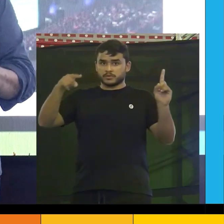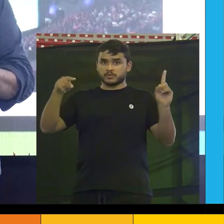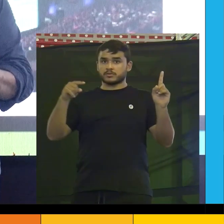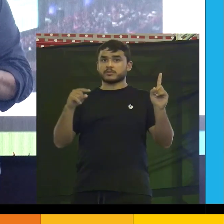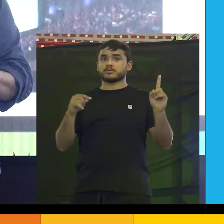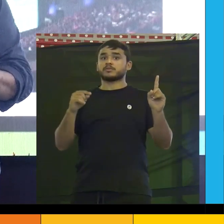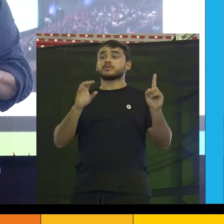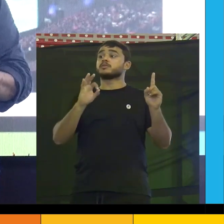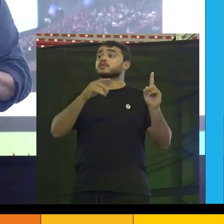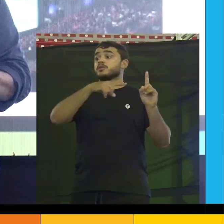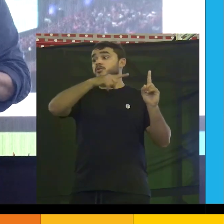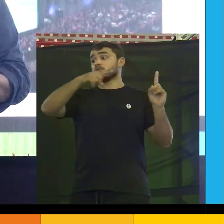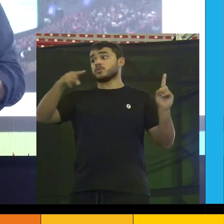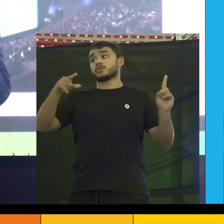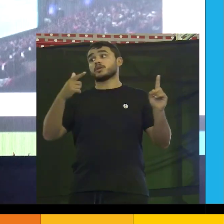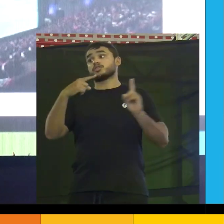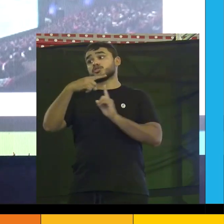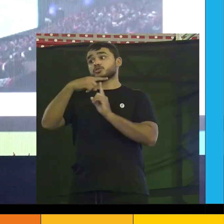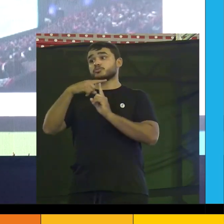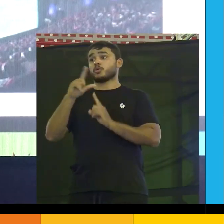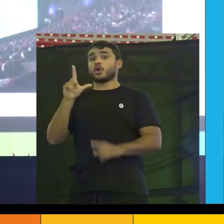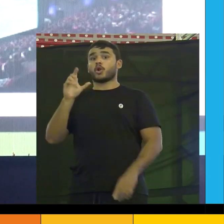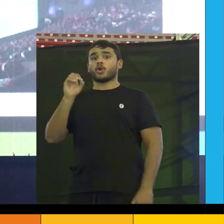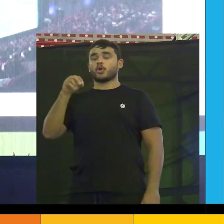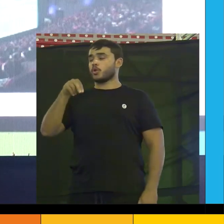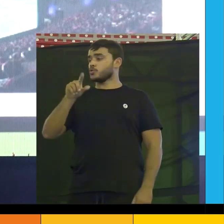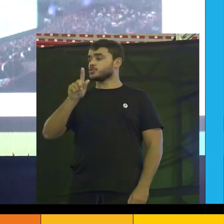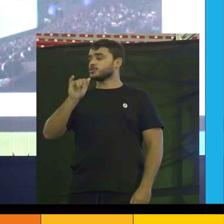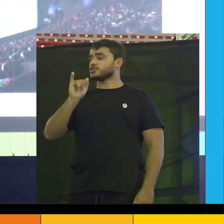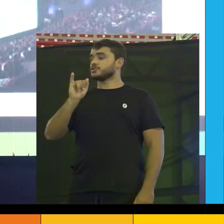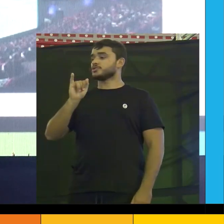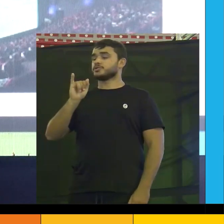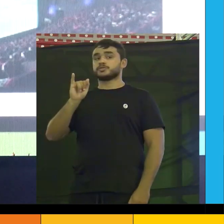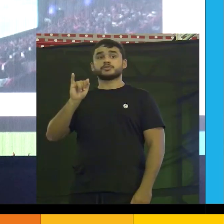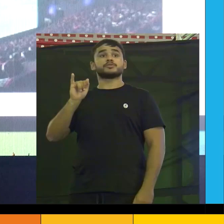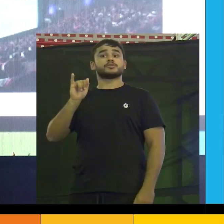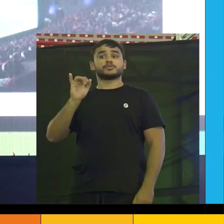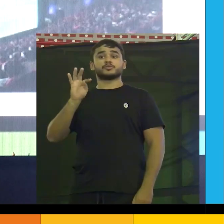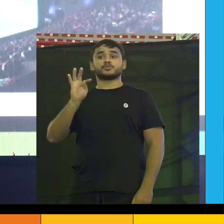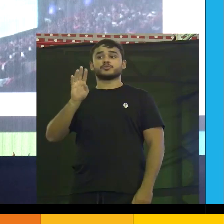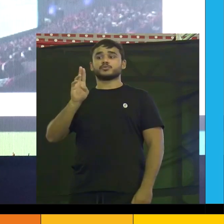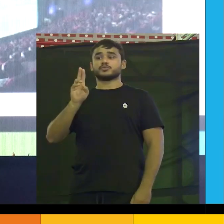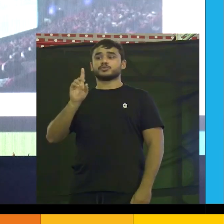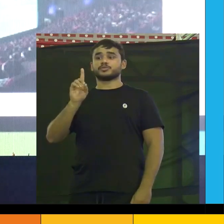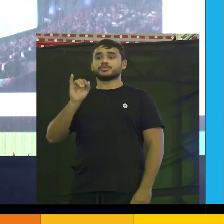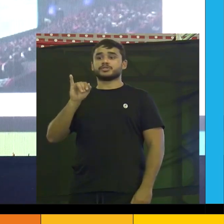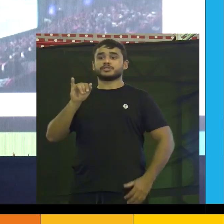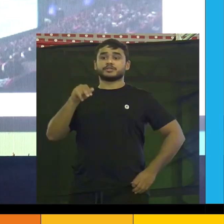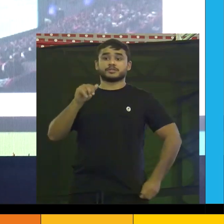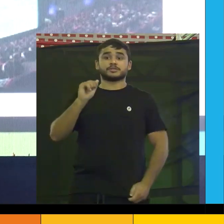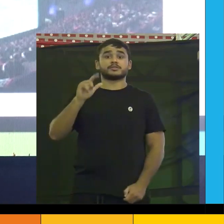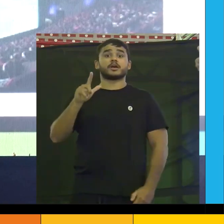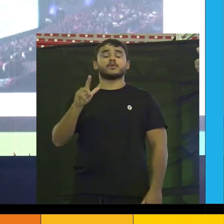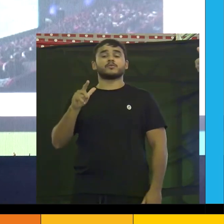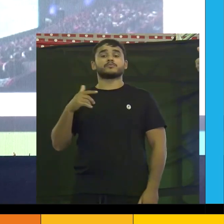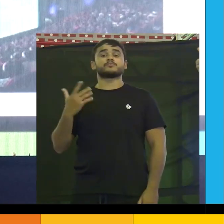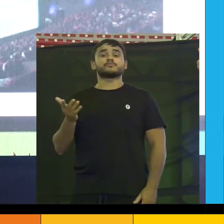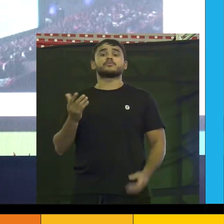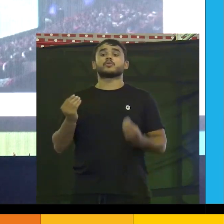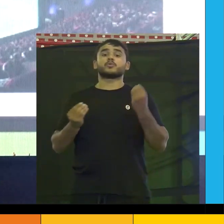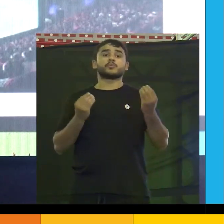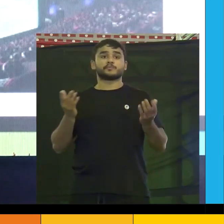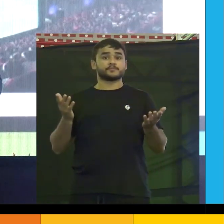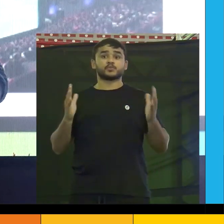onda longitudinal. O som, ele não pode ser polarizado. Quem pode ser